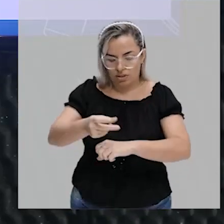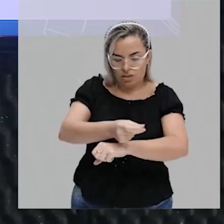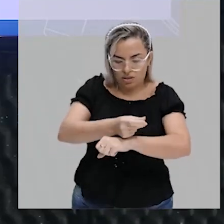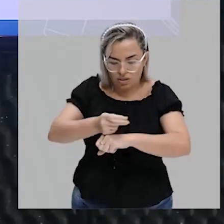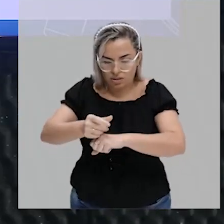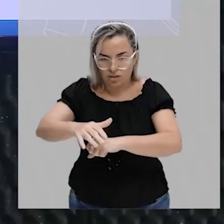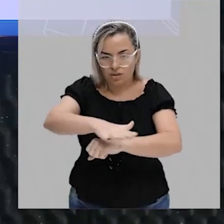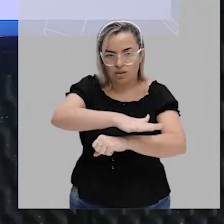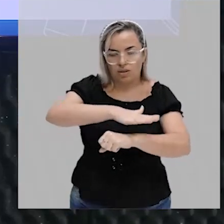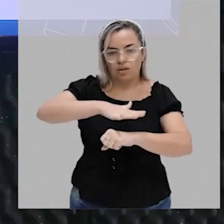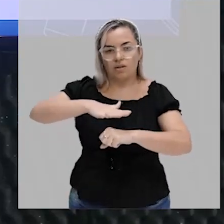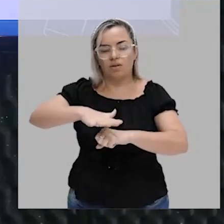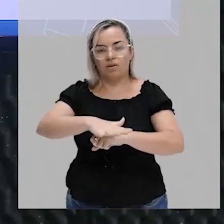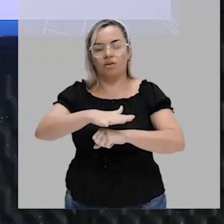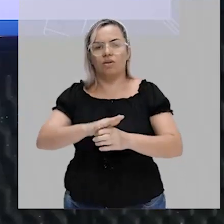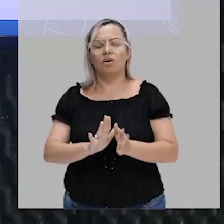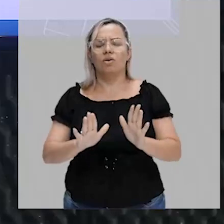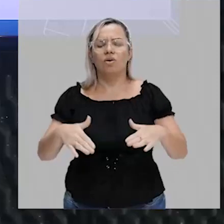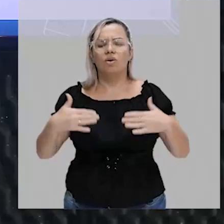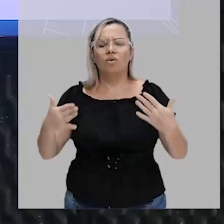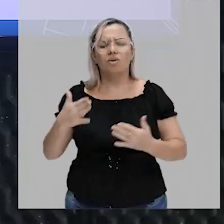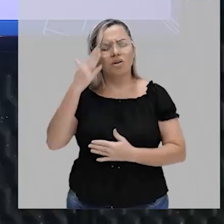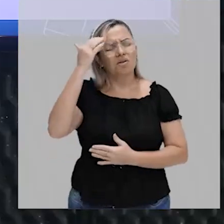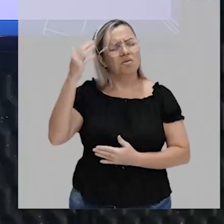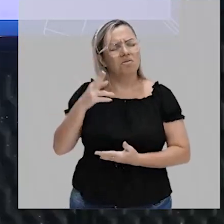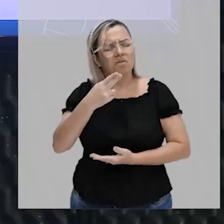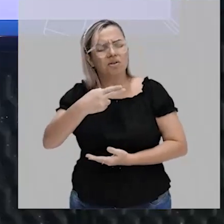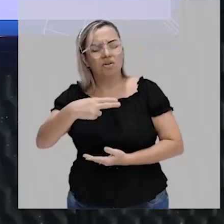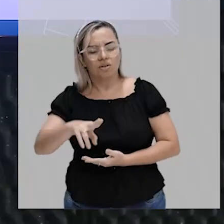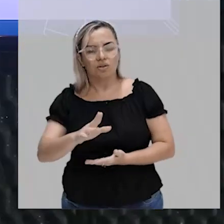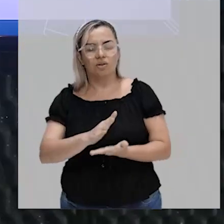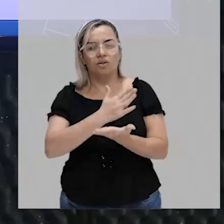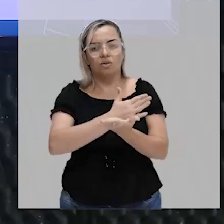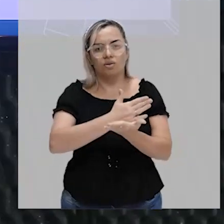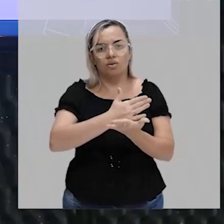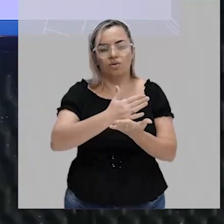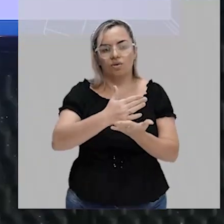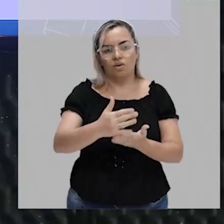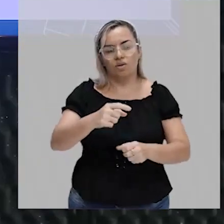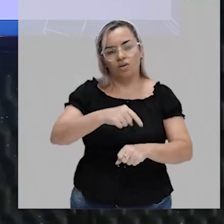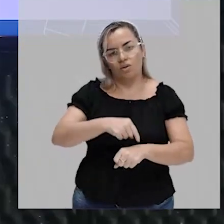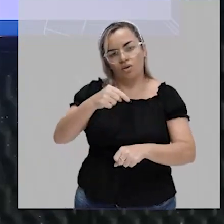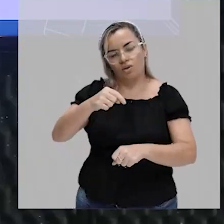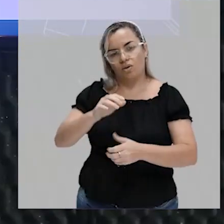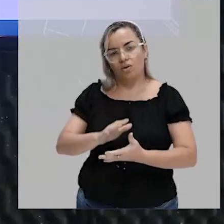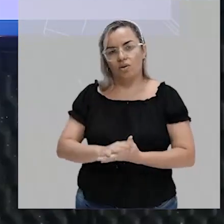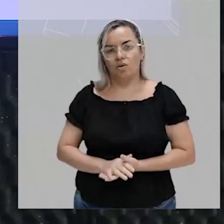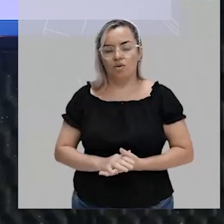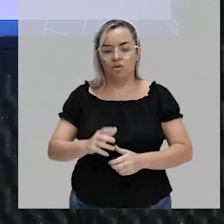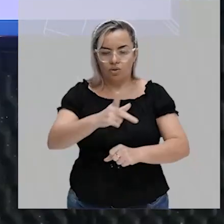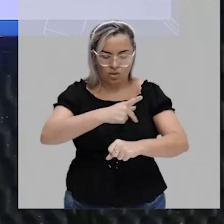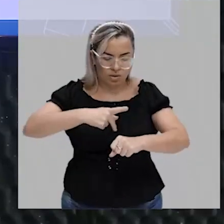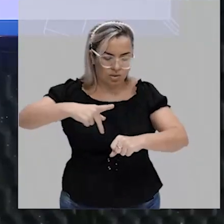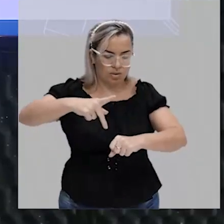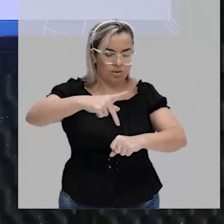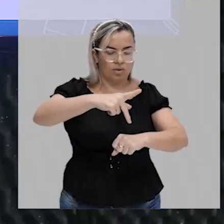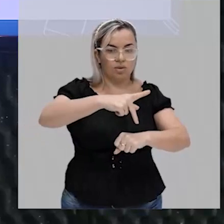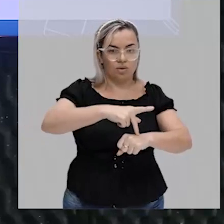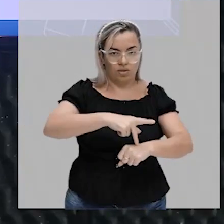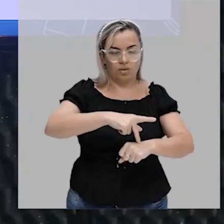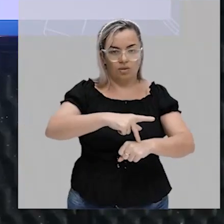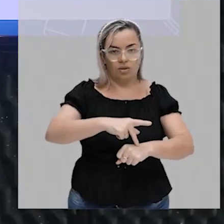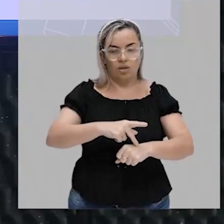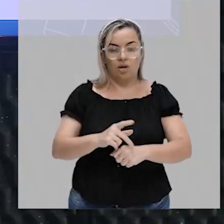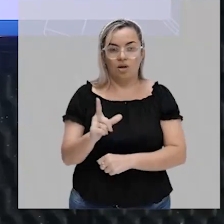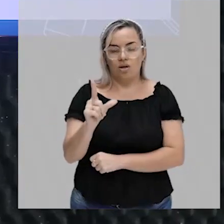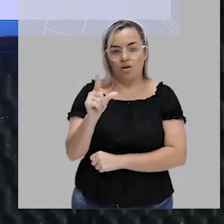termo neoliberal, esse famoso neoliberalismo. A partir desse momento, o Estado, tá certo? Os países, eles vão